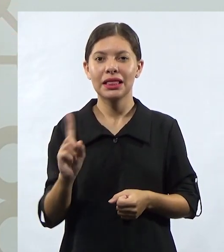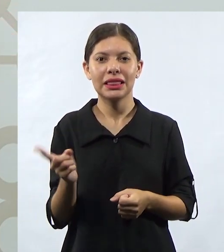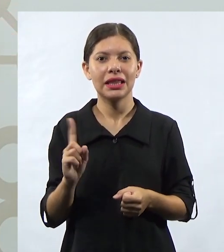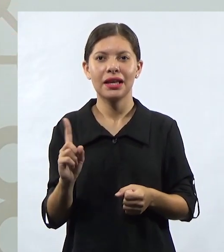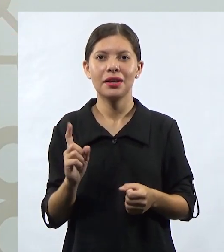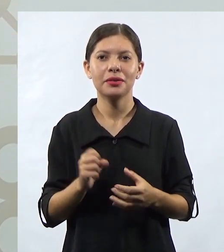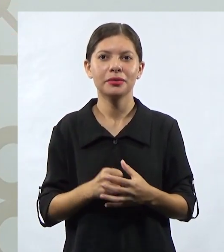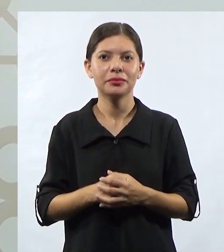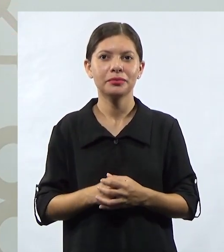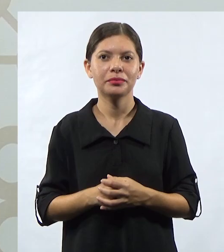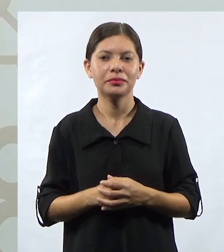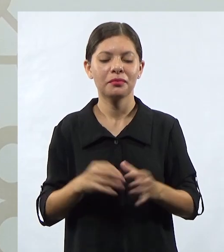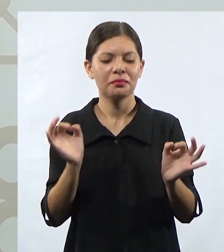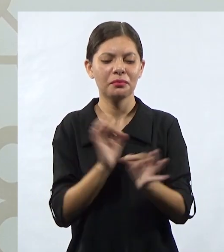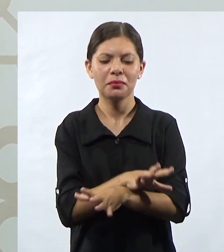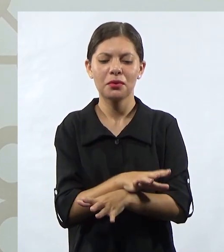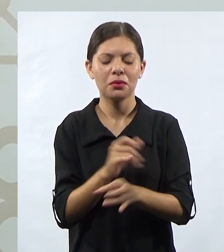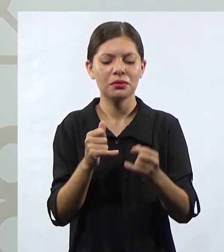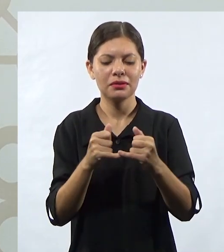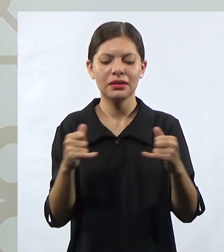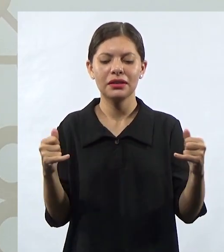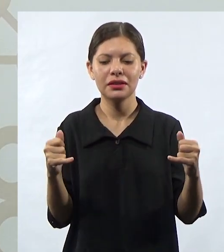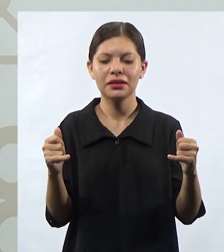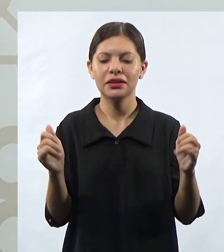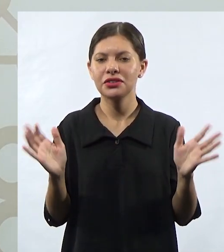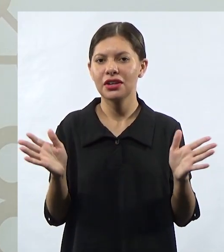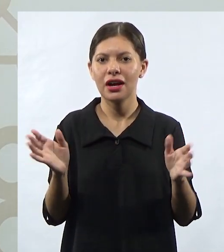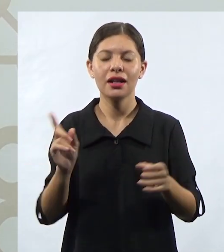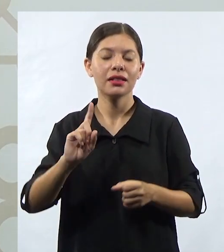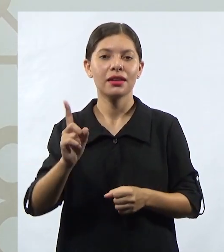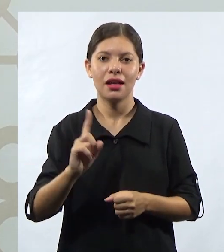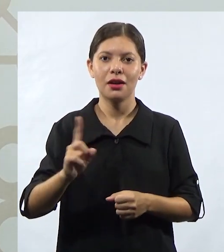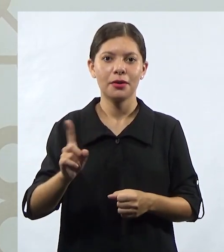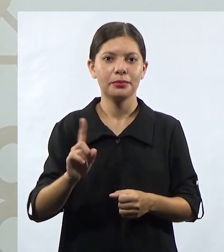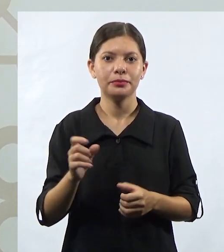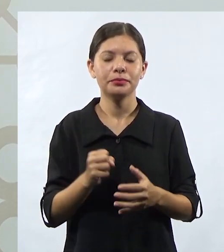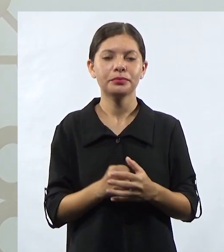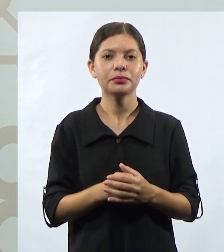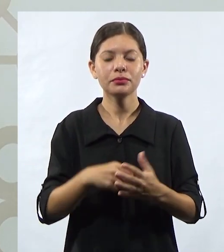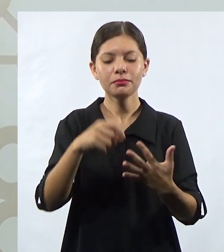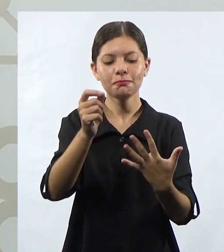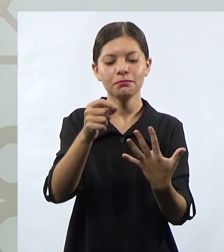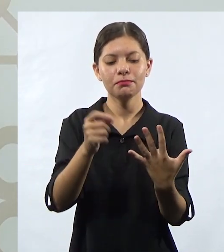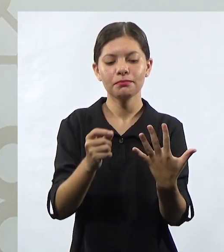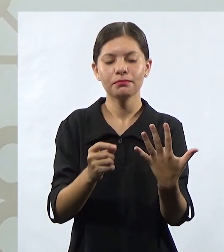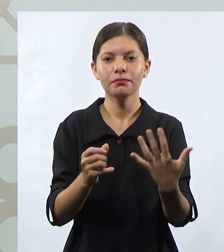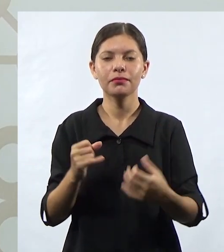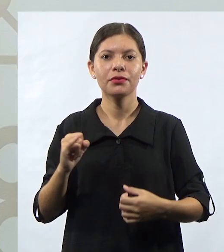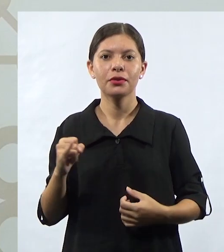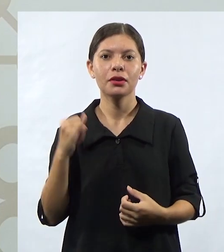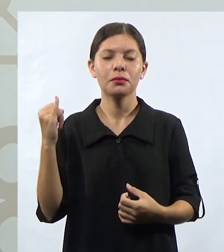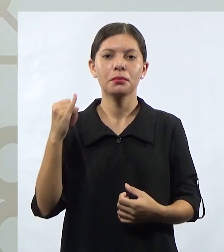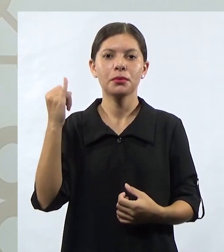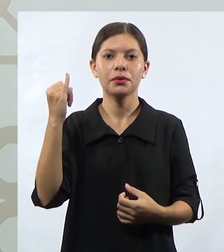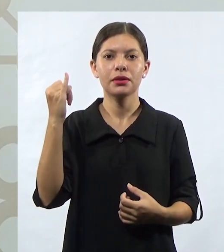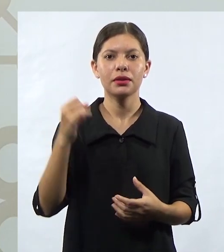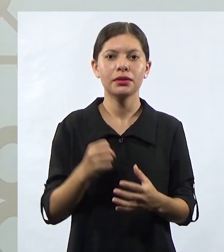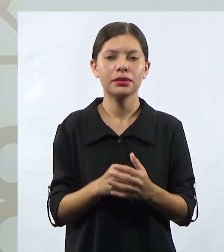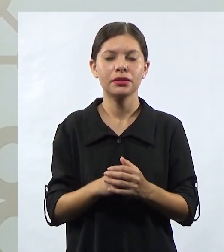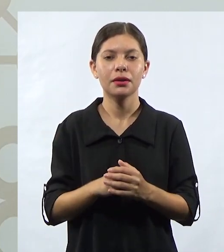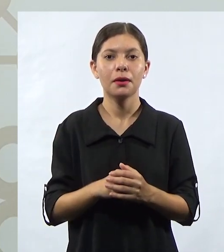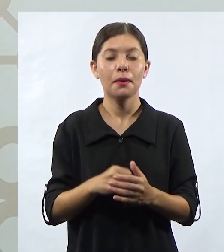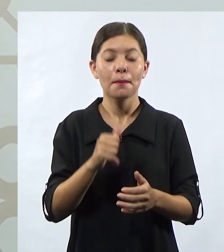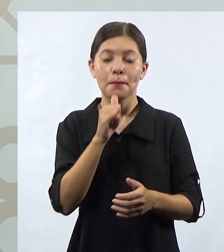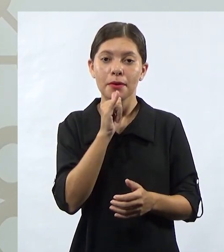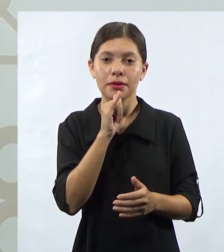Vou riscar aqui, pronto, fiz a minha linha. Não, a linha do tempo ela tem alguns componentes essenciais. Por exemplo, ela tem o